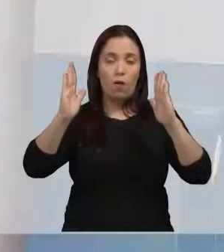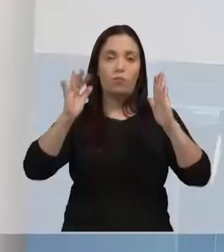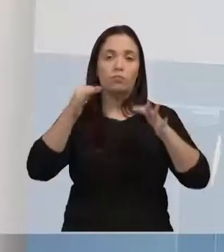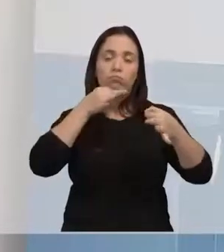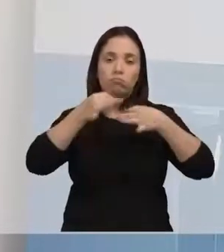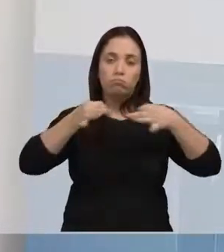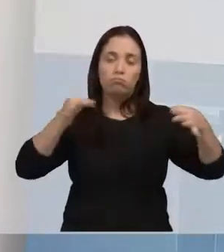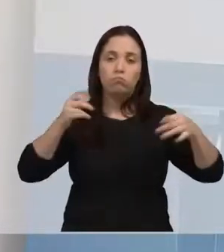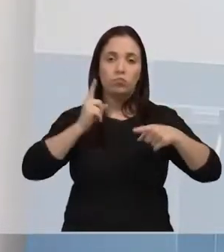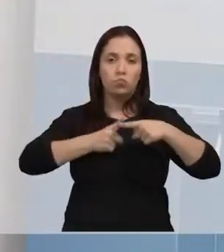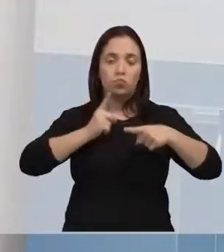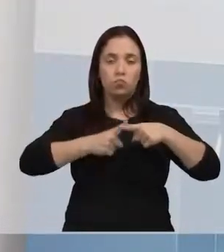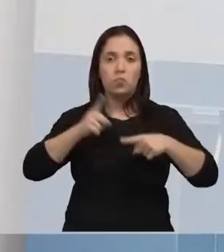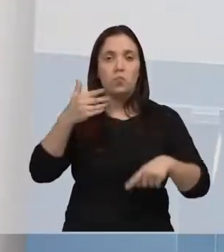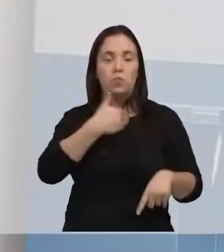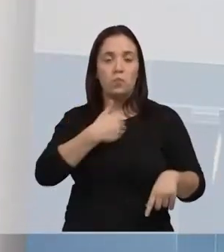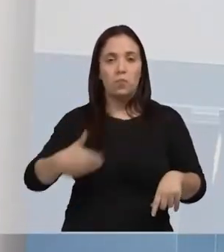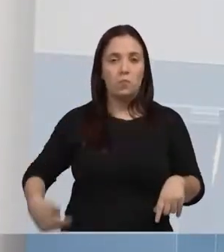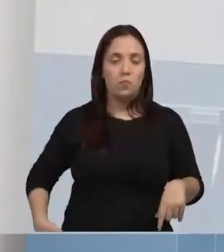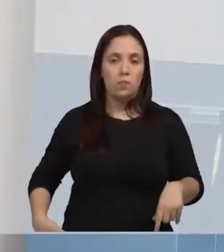porque o